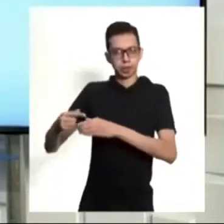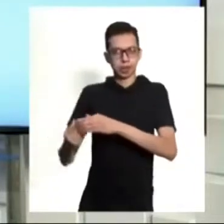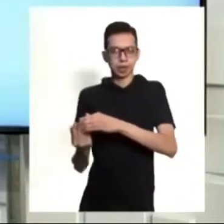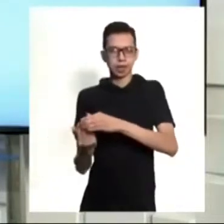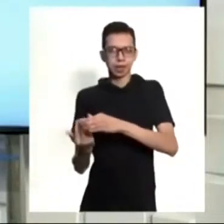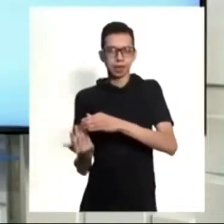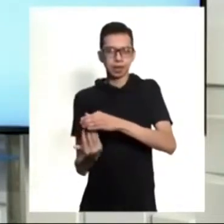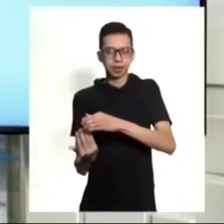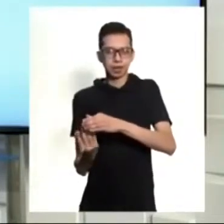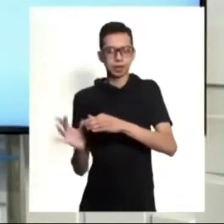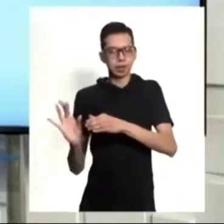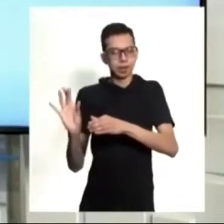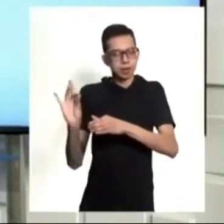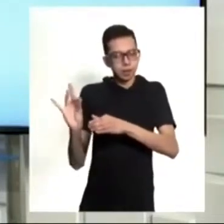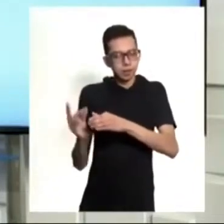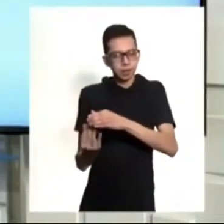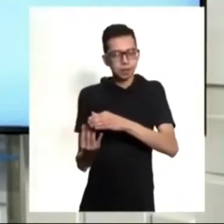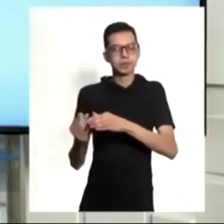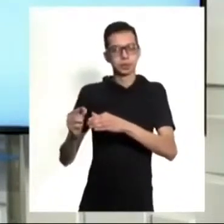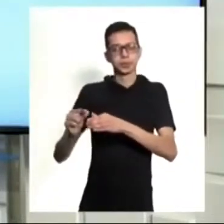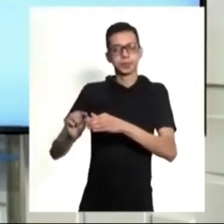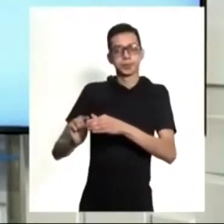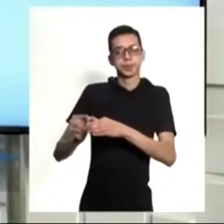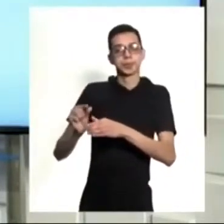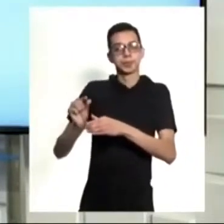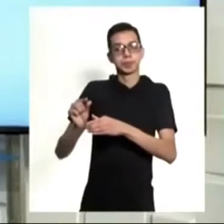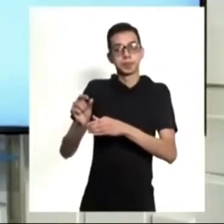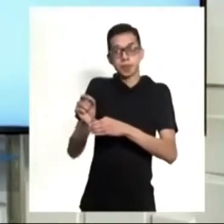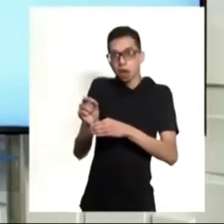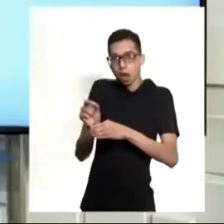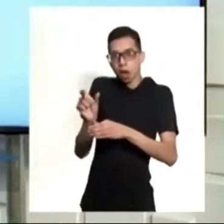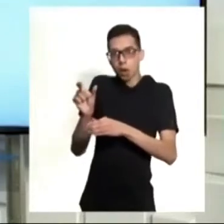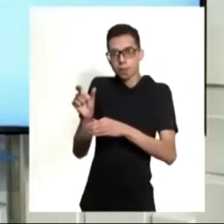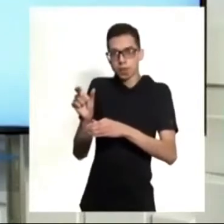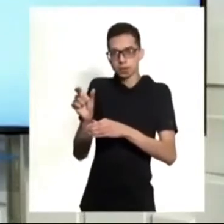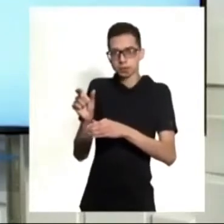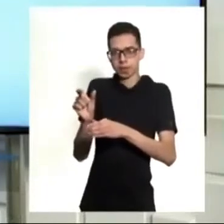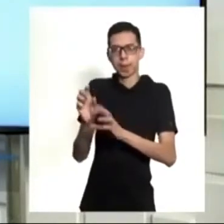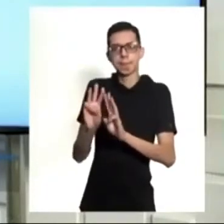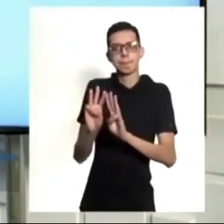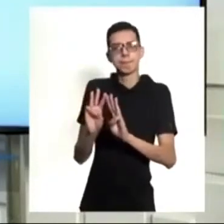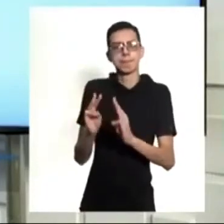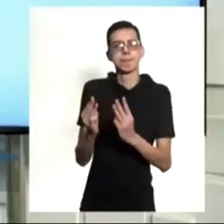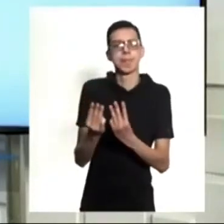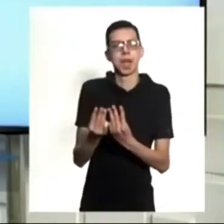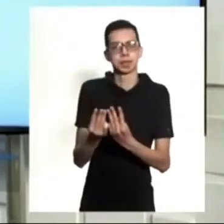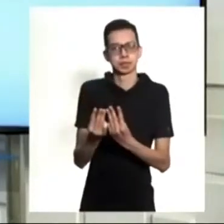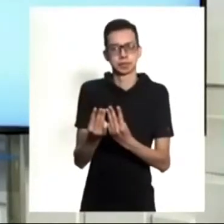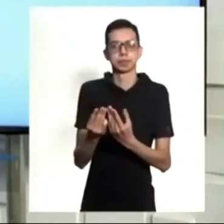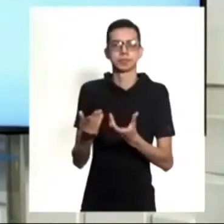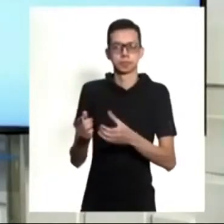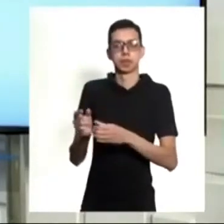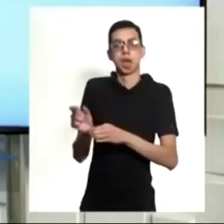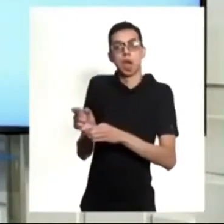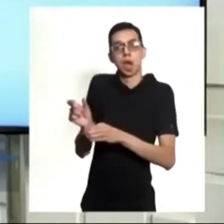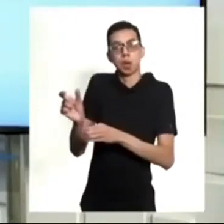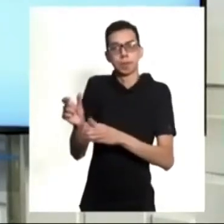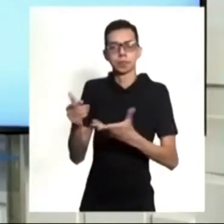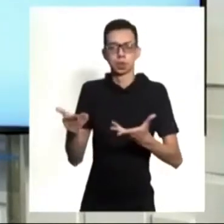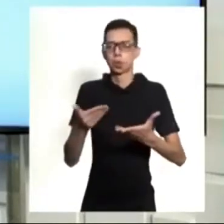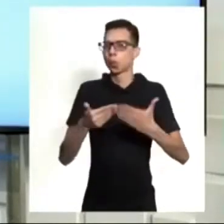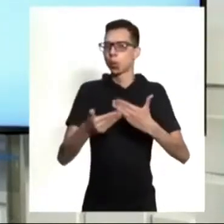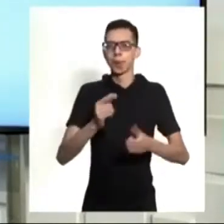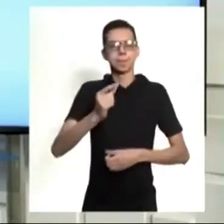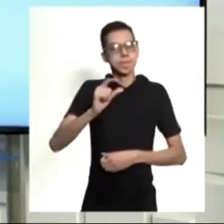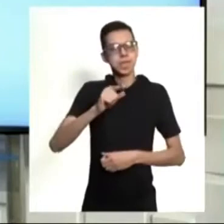eletrodo, o que acontece com a massa desse eletrodo? A massa aumenta, tá? Você tem um aumento de massa. E a massa desse aqui diminui. Ou seja, em qualquer pilha que